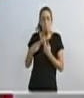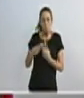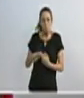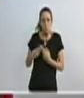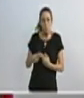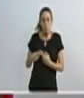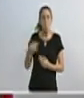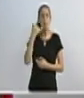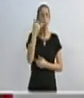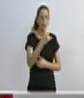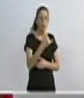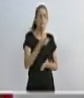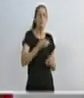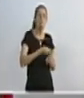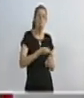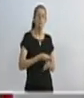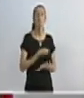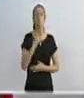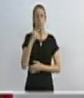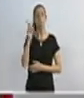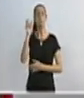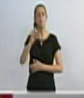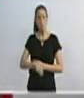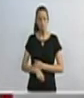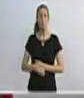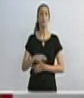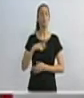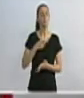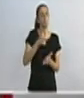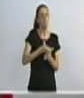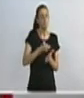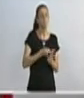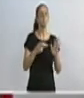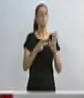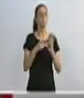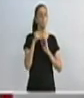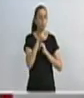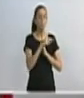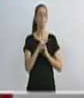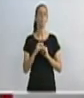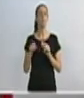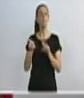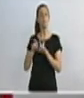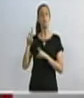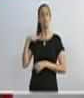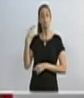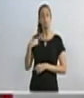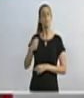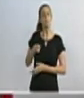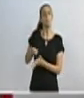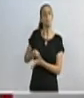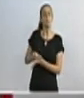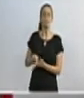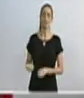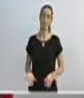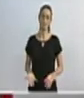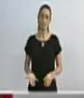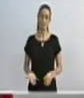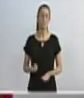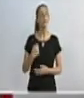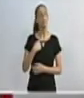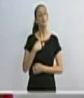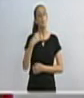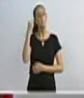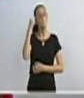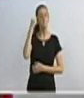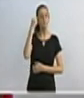A responsabilidade é do PROCON, não é das operadoras, e é dos nossos vereadores. Eu penso assim, essa